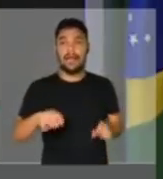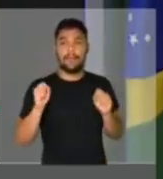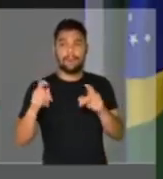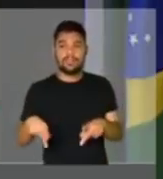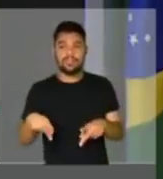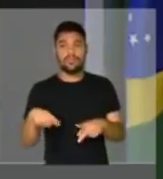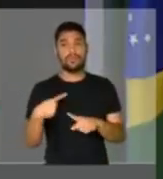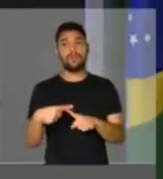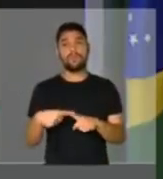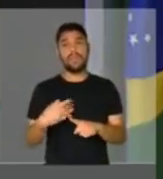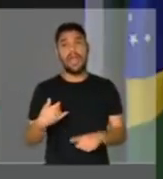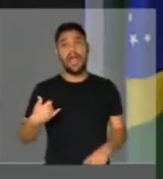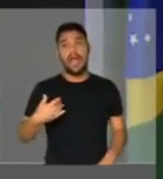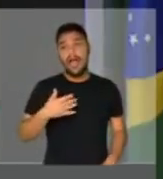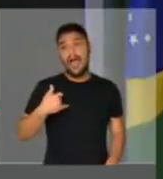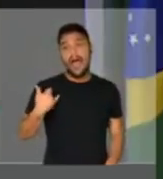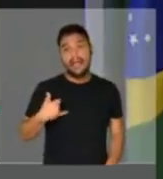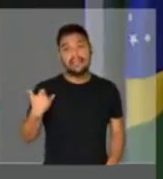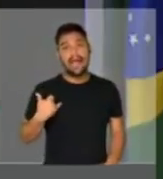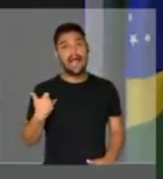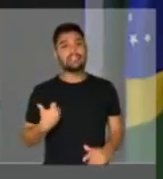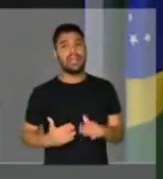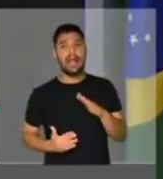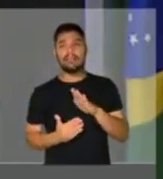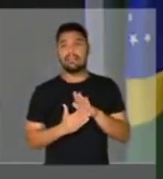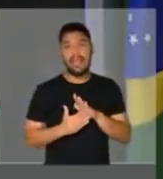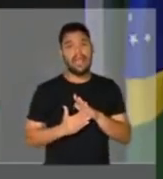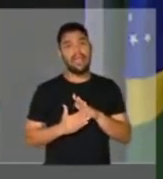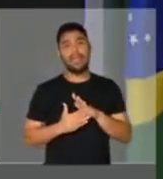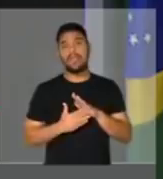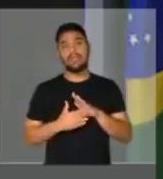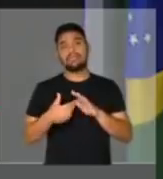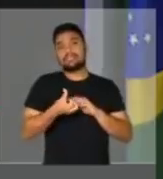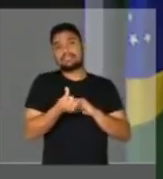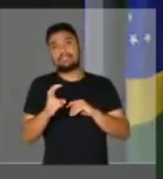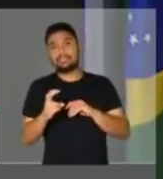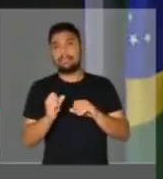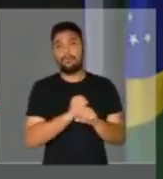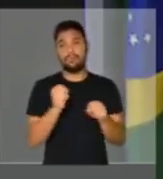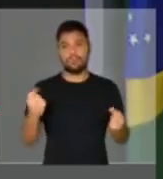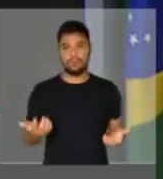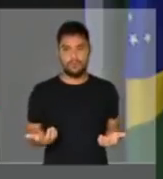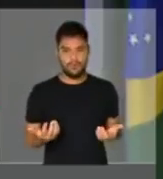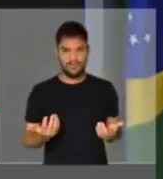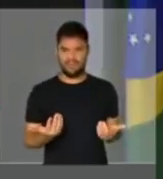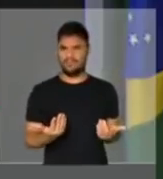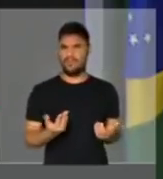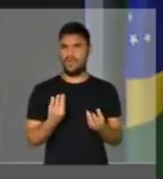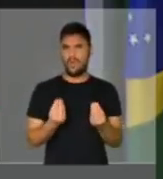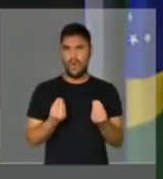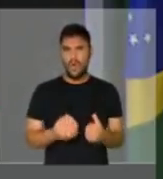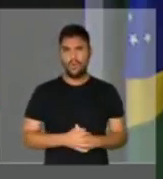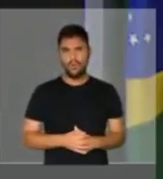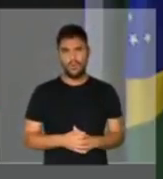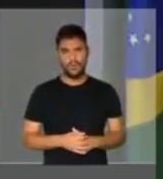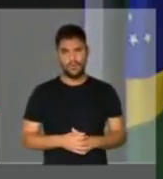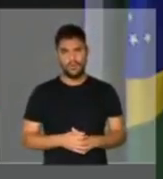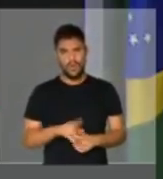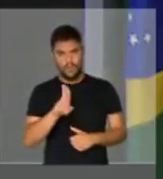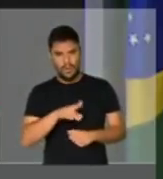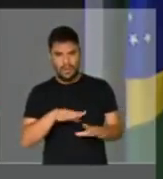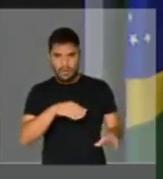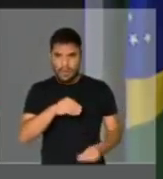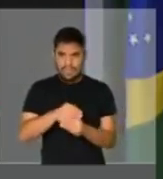porque a expectativa de vida não chega aos 65 anos. É uma canalice utilizar a mortalidade infantil no cálculo